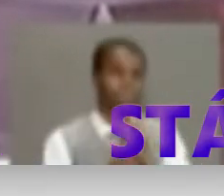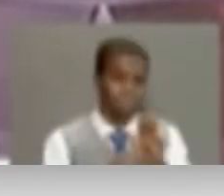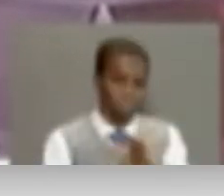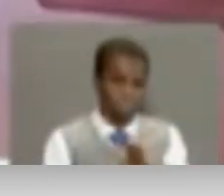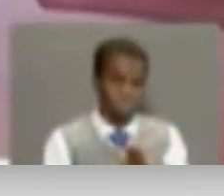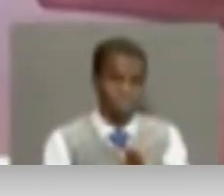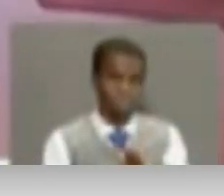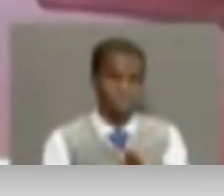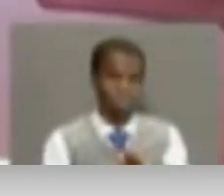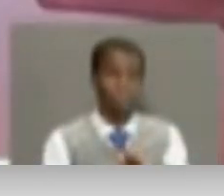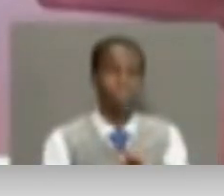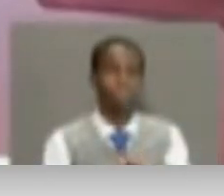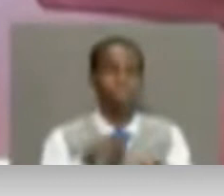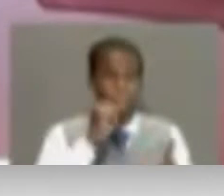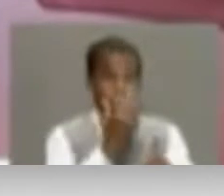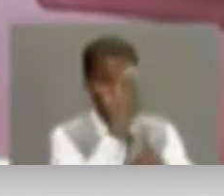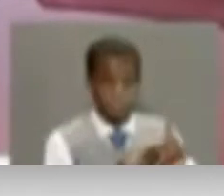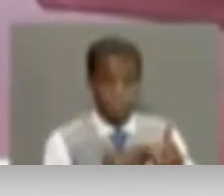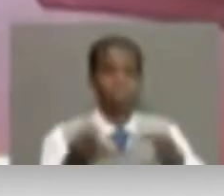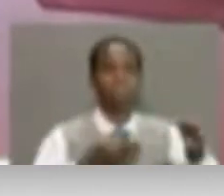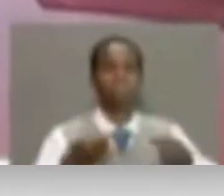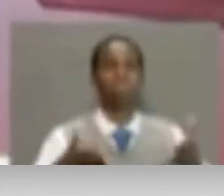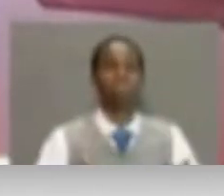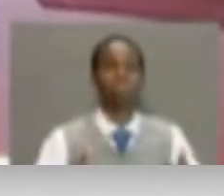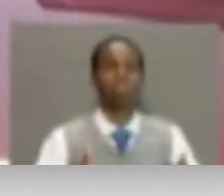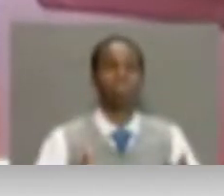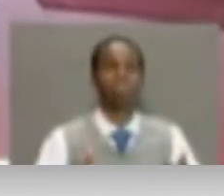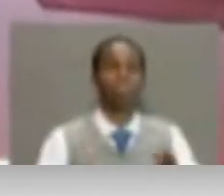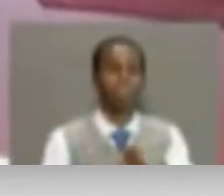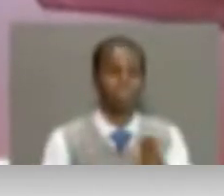doutrina. Não, lei... está bem, mas quando nós queremos abordar aqui. Não, vais, eu estou a falar.